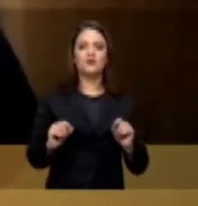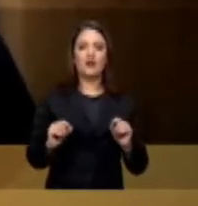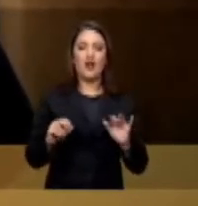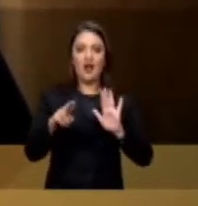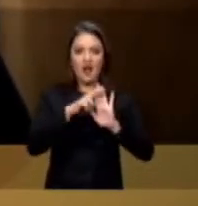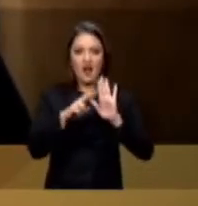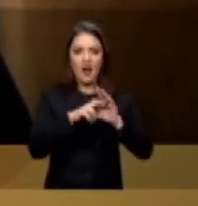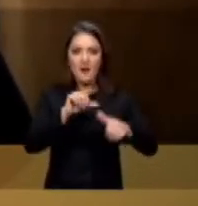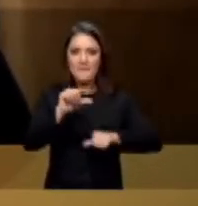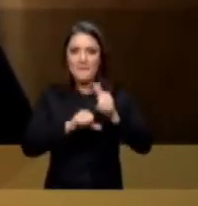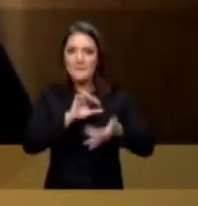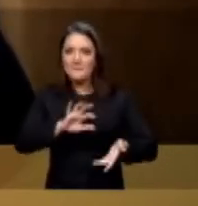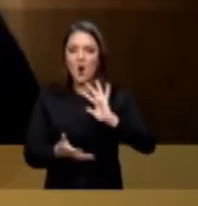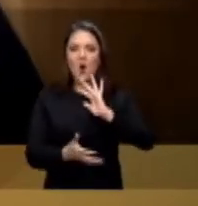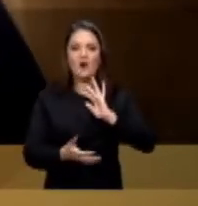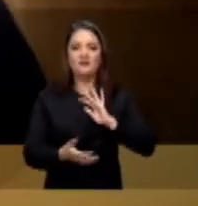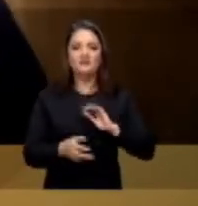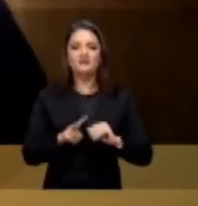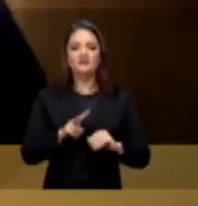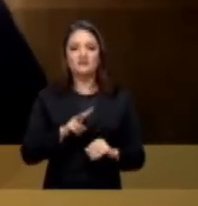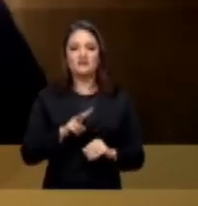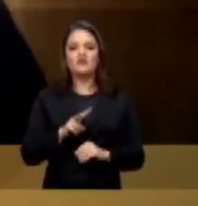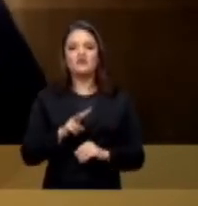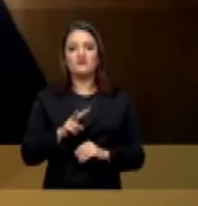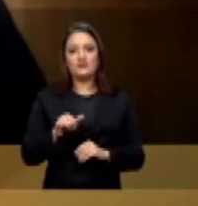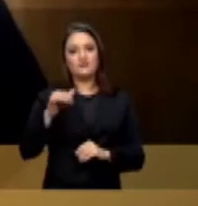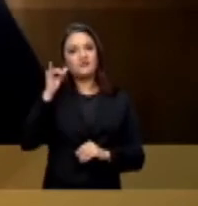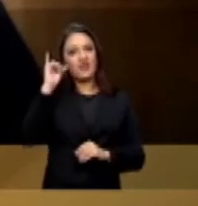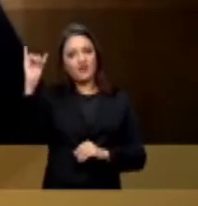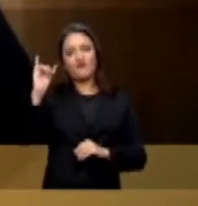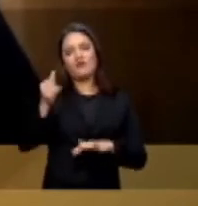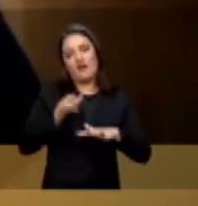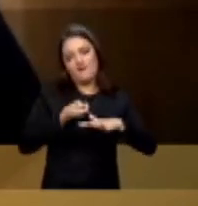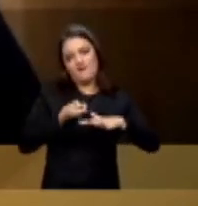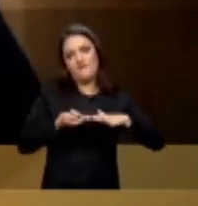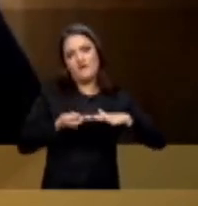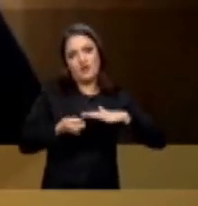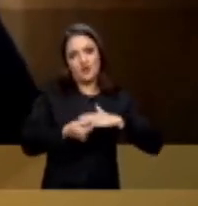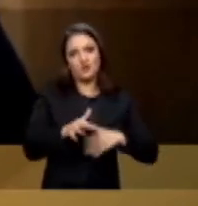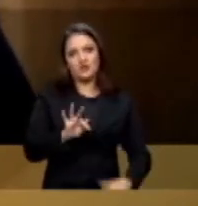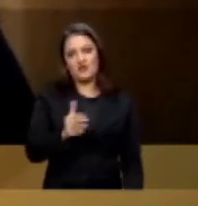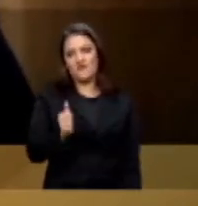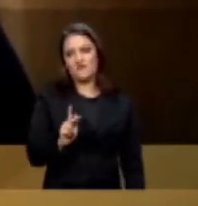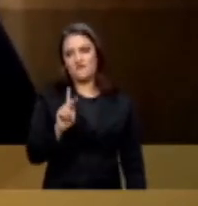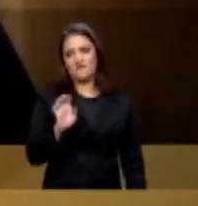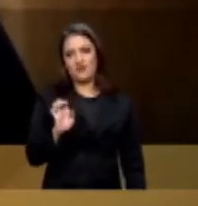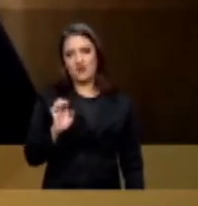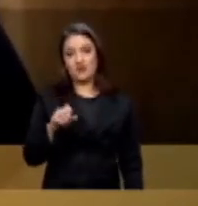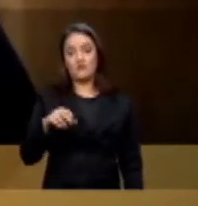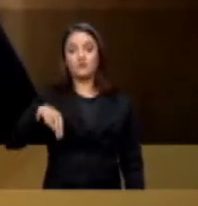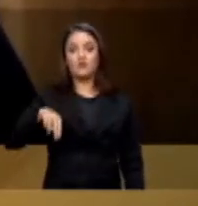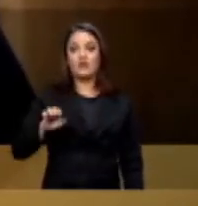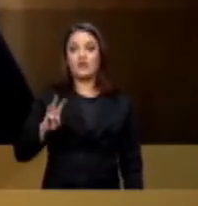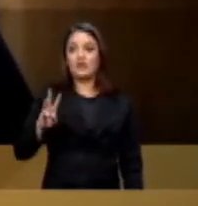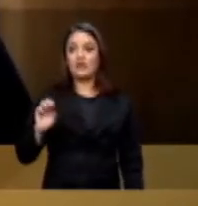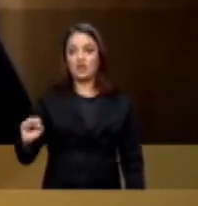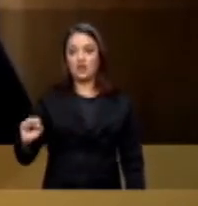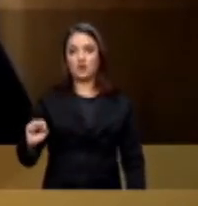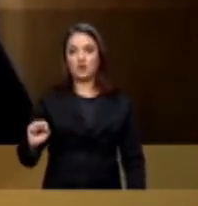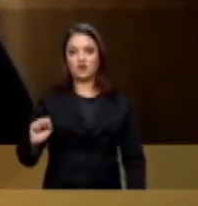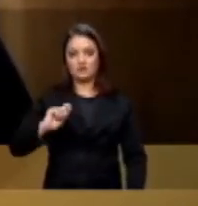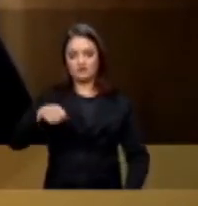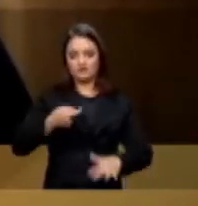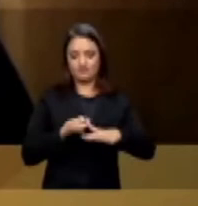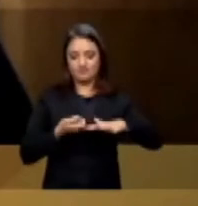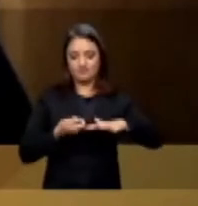dessas regras de financiamento combateriam fake news. Com todo respeito, fake news é uma patologia